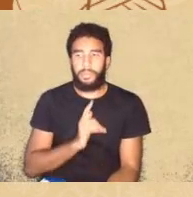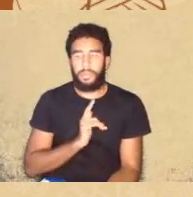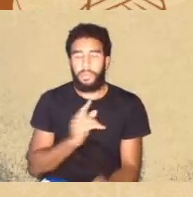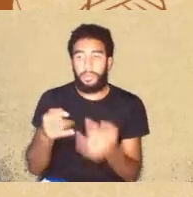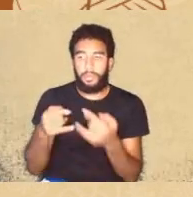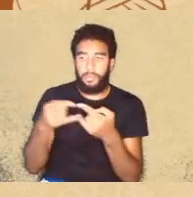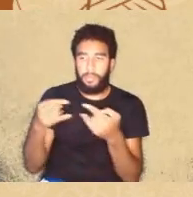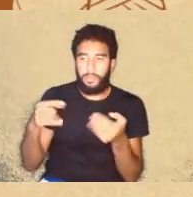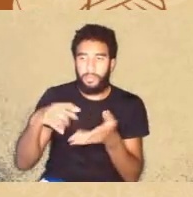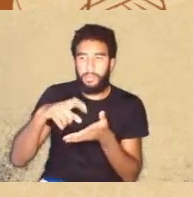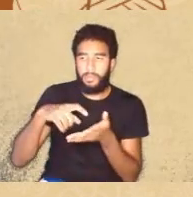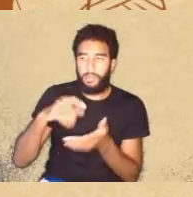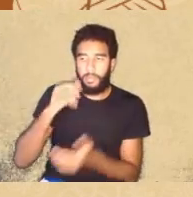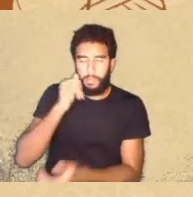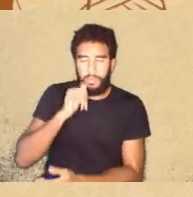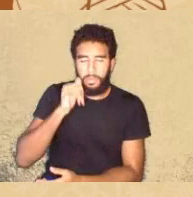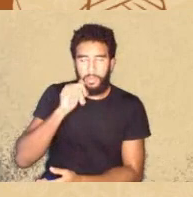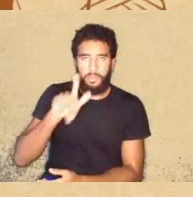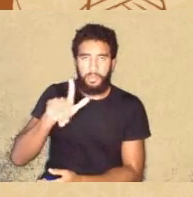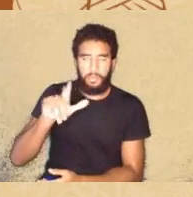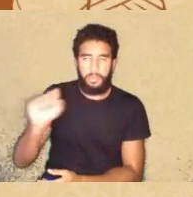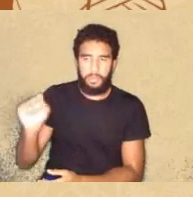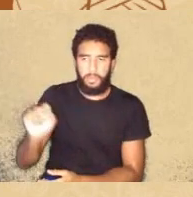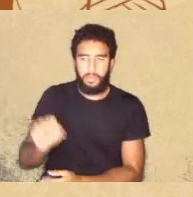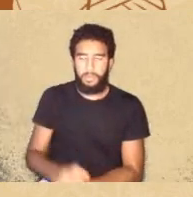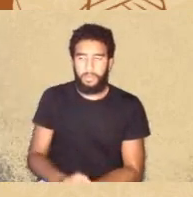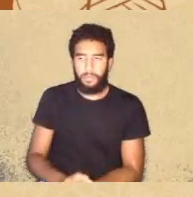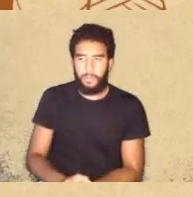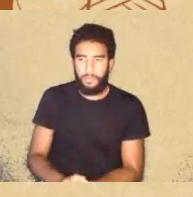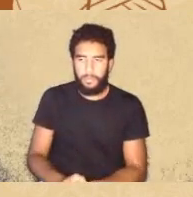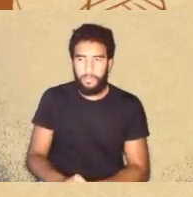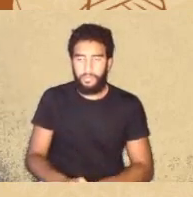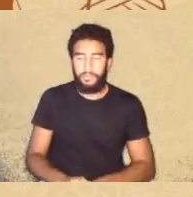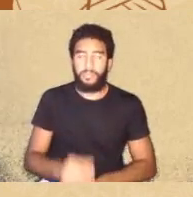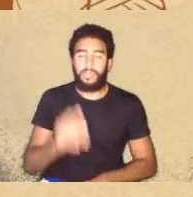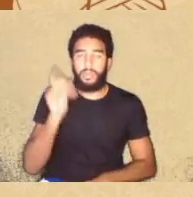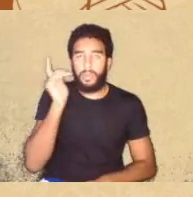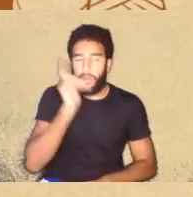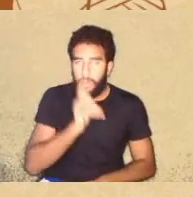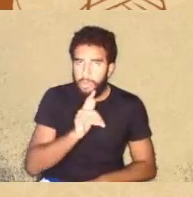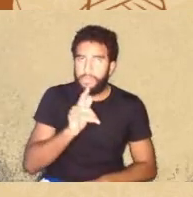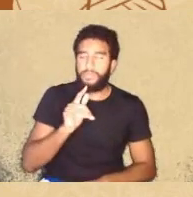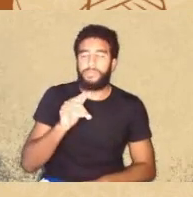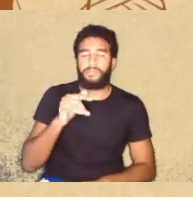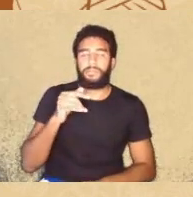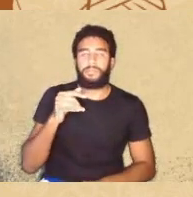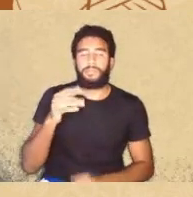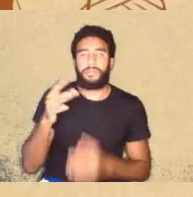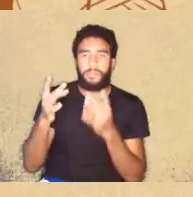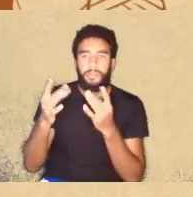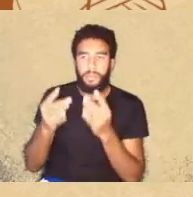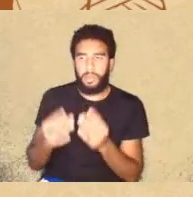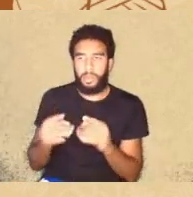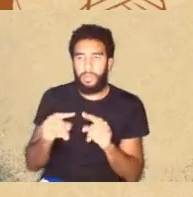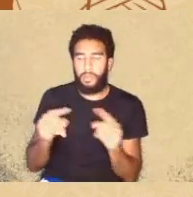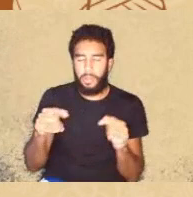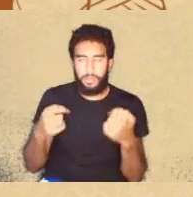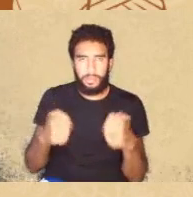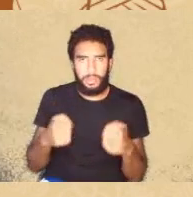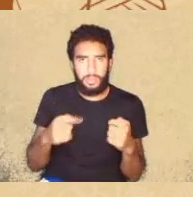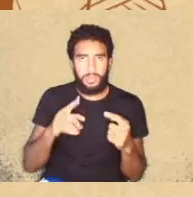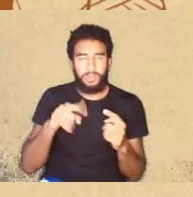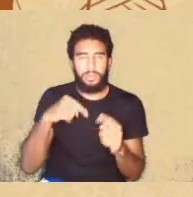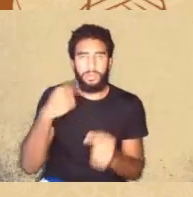das lésbicas, por exemplo. Conseguiu chegar nesse ponto, mas ainda precisava de outras